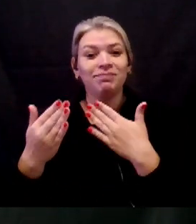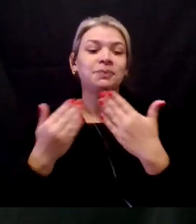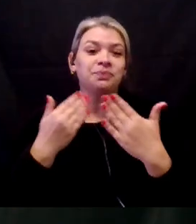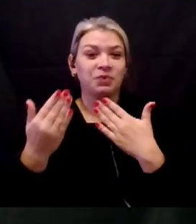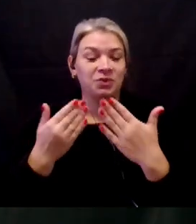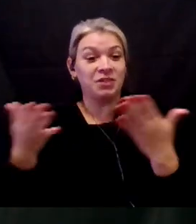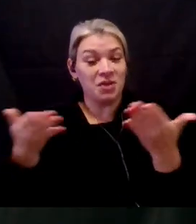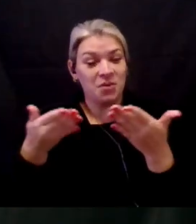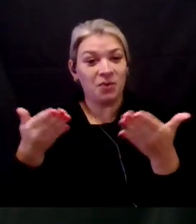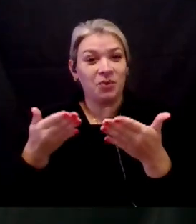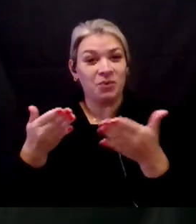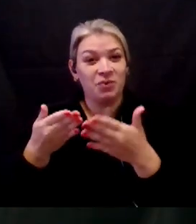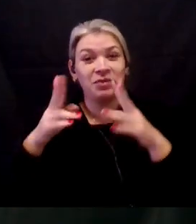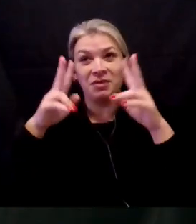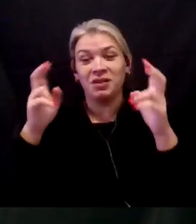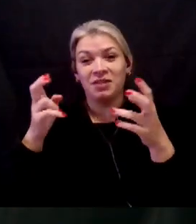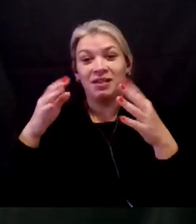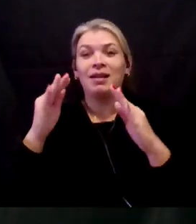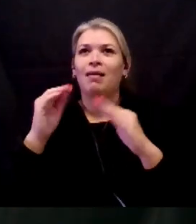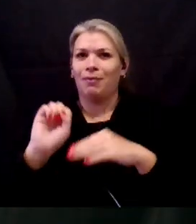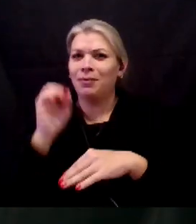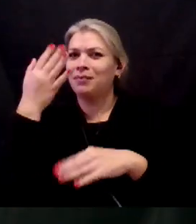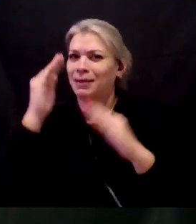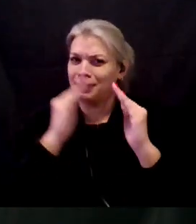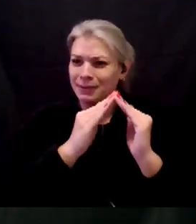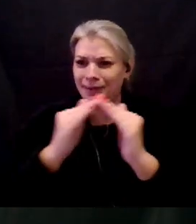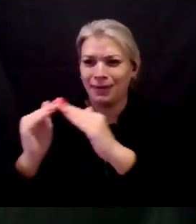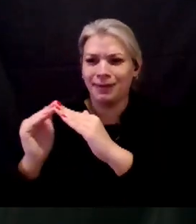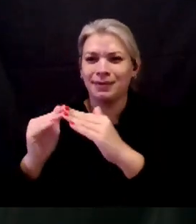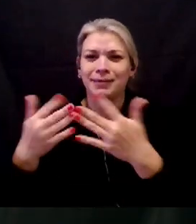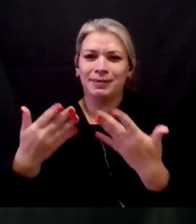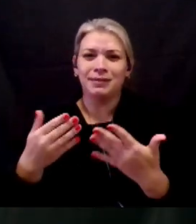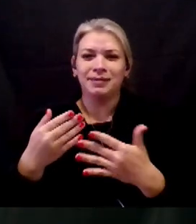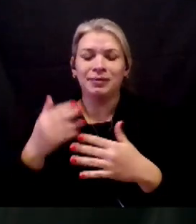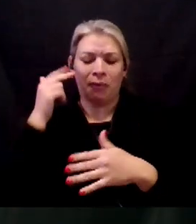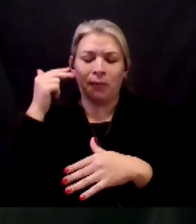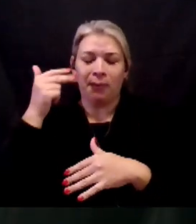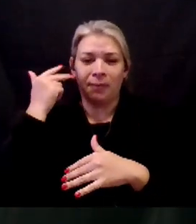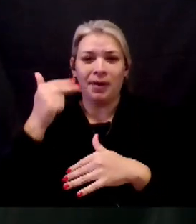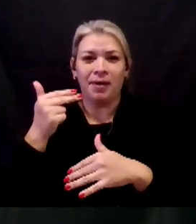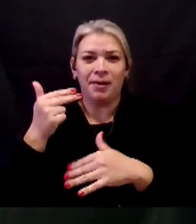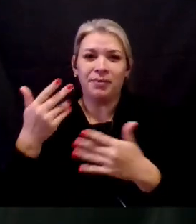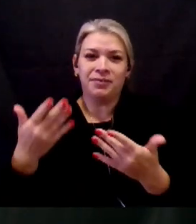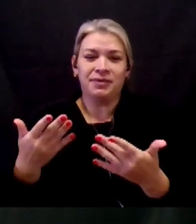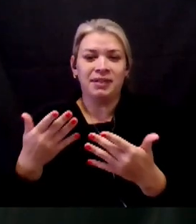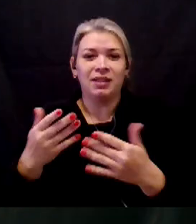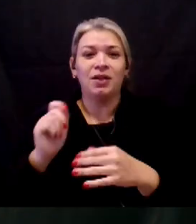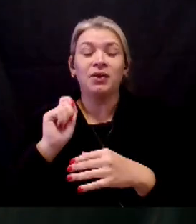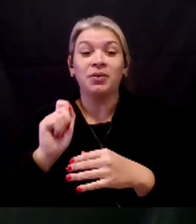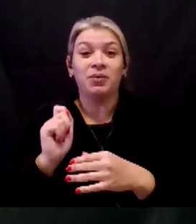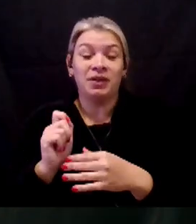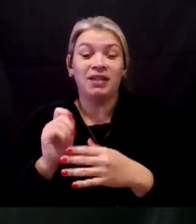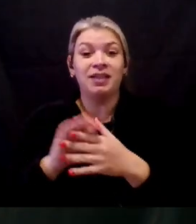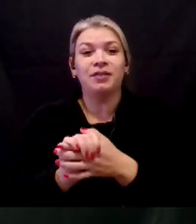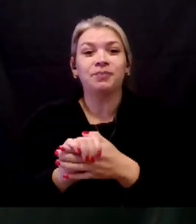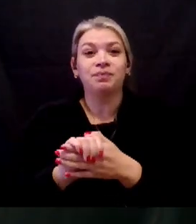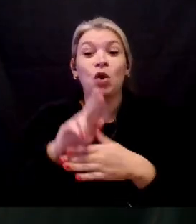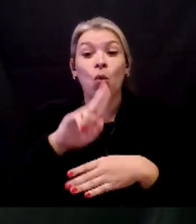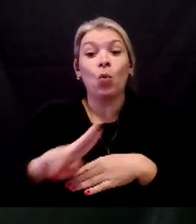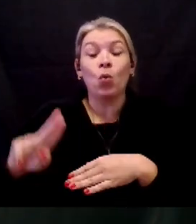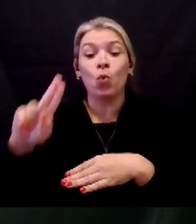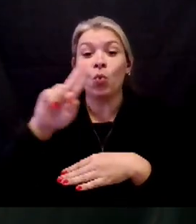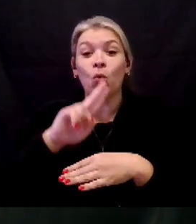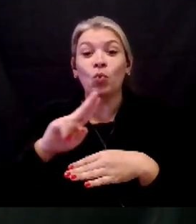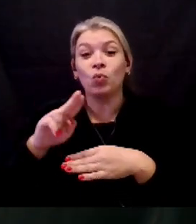algo que acontece em nossas casas e que costuma ser comum. Vamos falar do consumo de cosméticos por